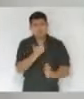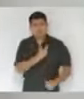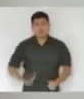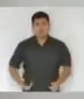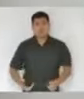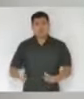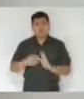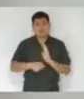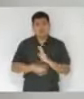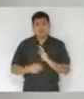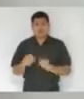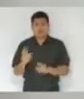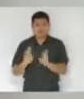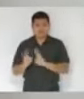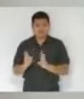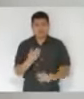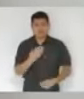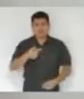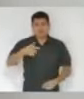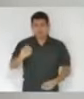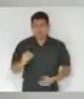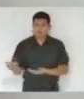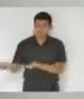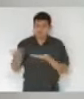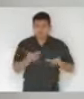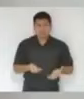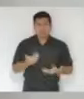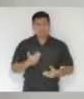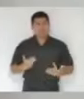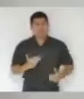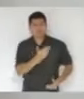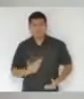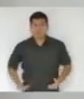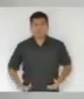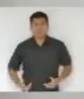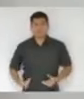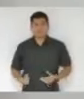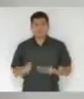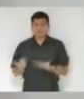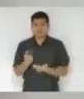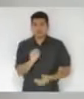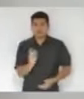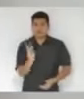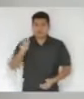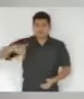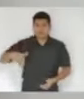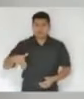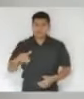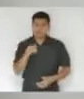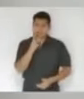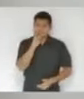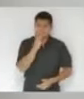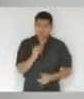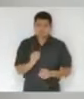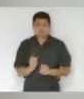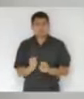pela 470, que trouxe o ministro para a entrega de 8 quilômetros, que em termos de quilometragem pode ser pouco,